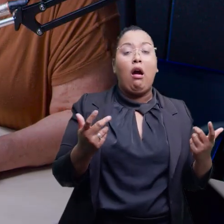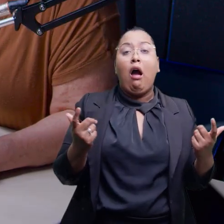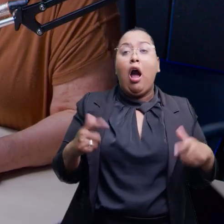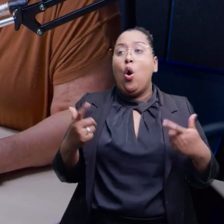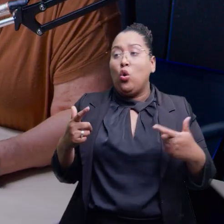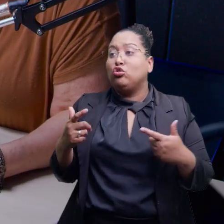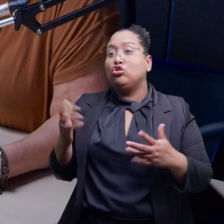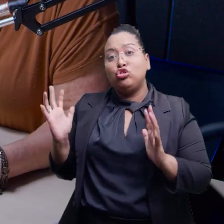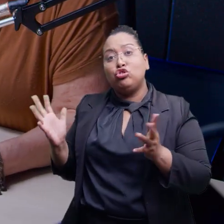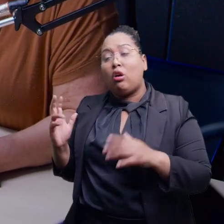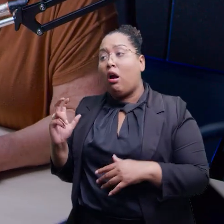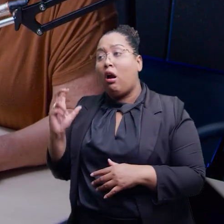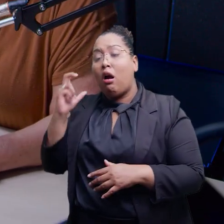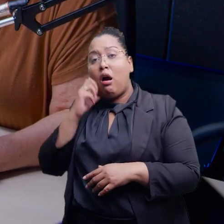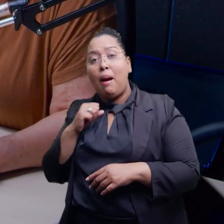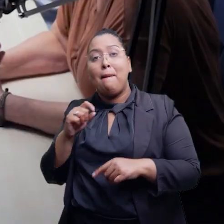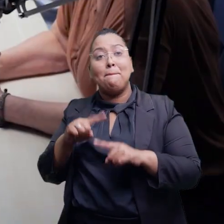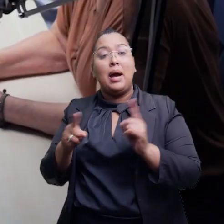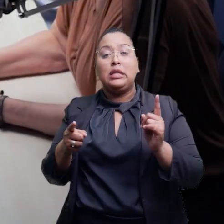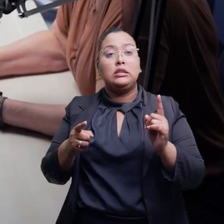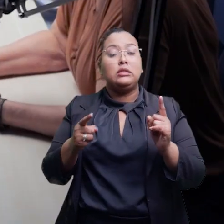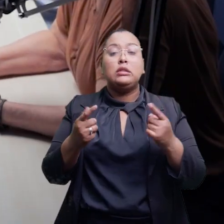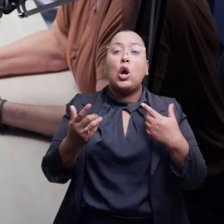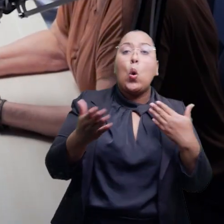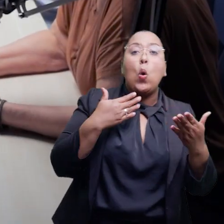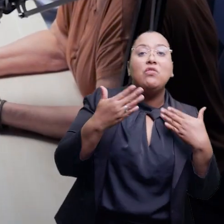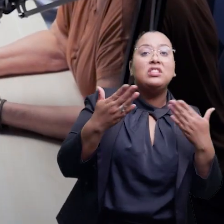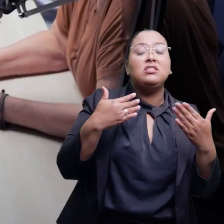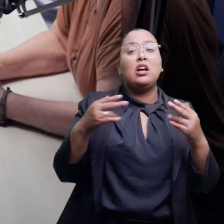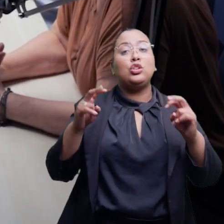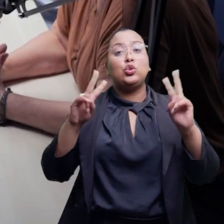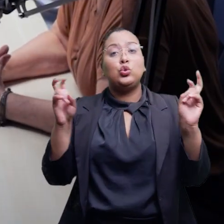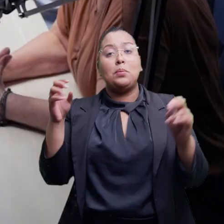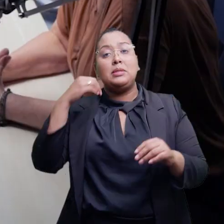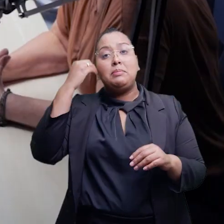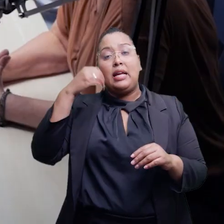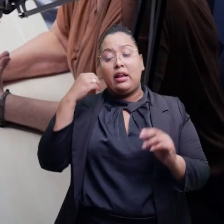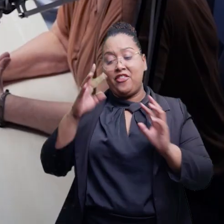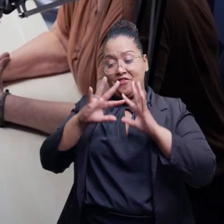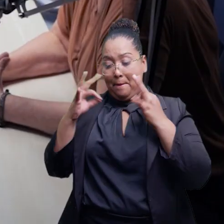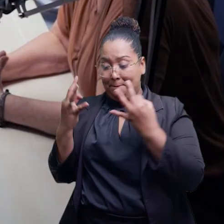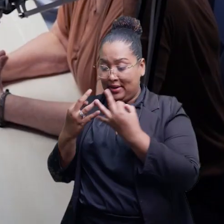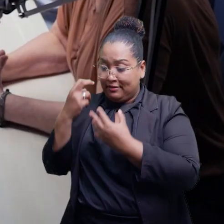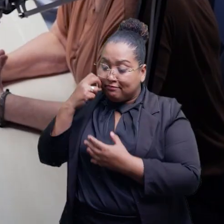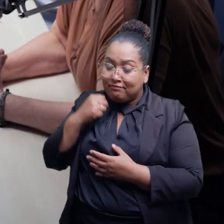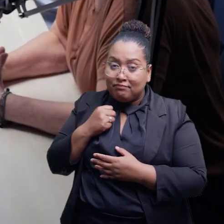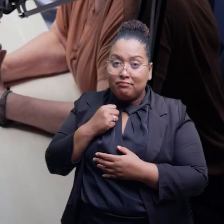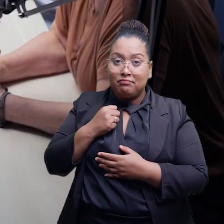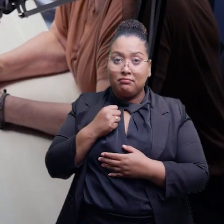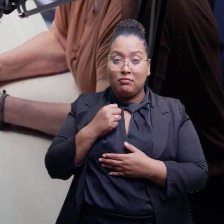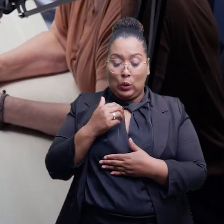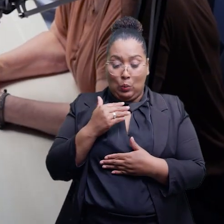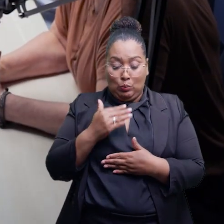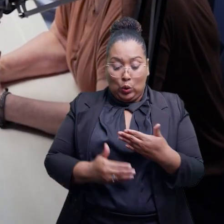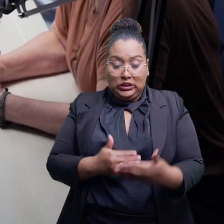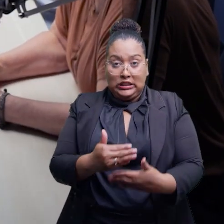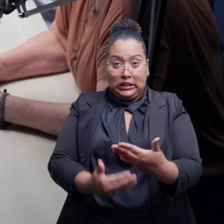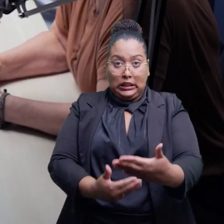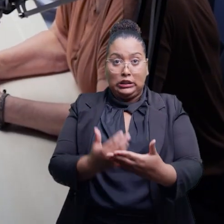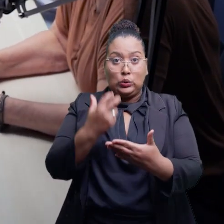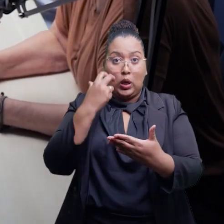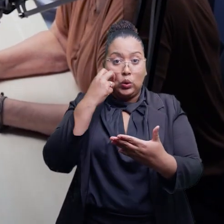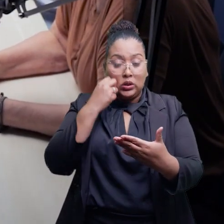espaço para as famílias poderem conversar sobre essa vivência adotiva, né? O processo de adoção